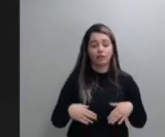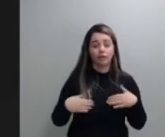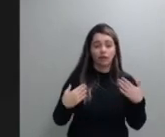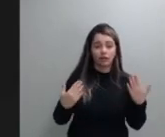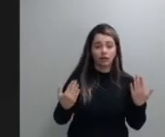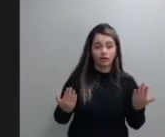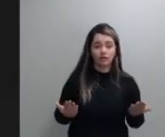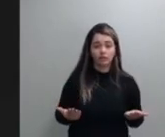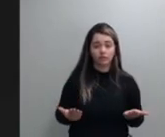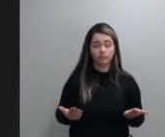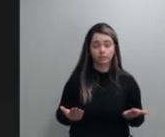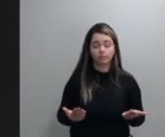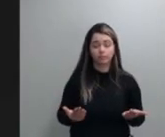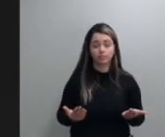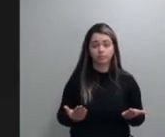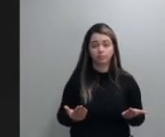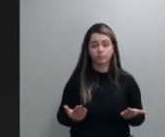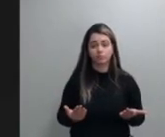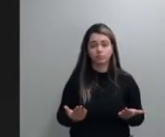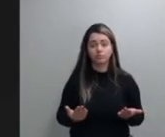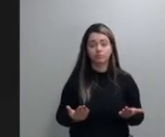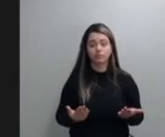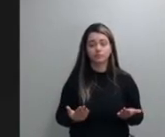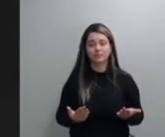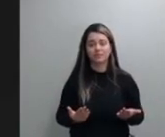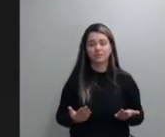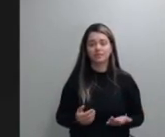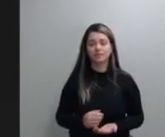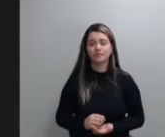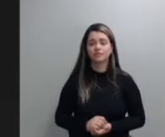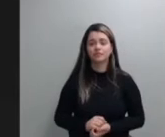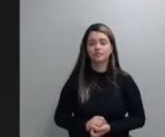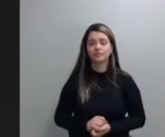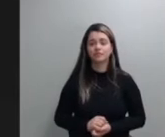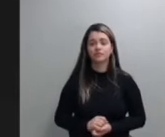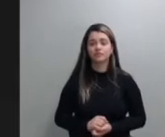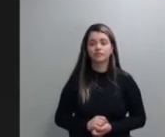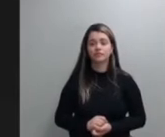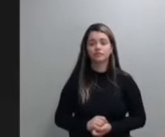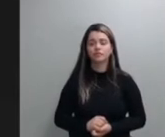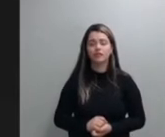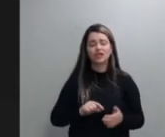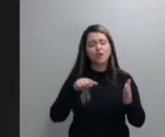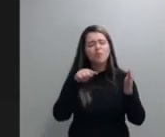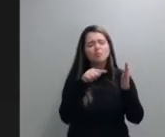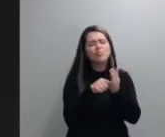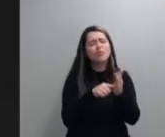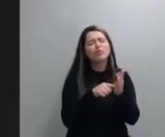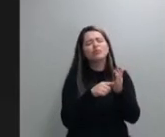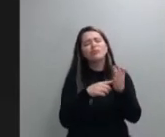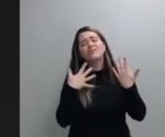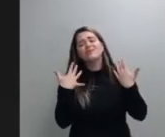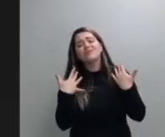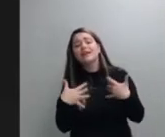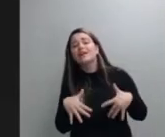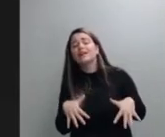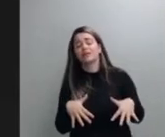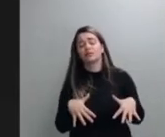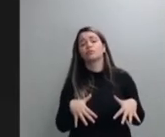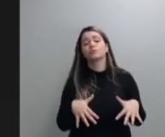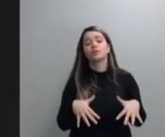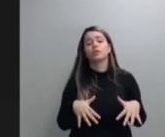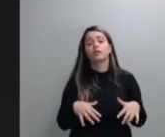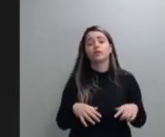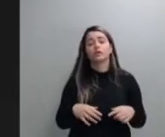é um dos mais frágeis a entender dos recorrentes, que quanto teria se omitido o